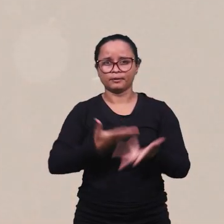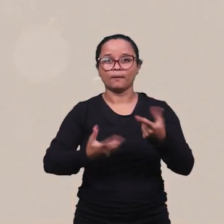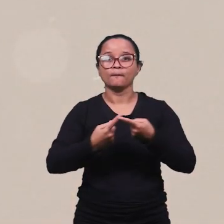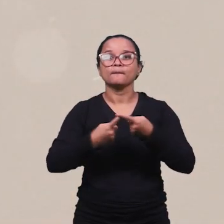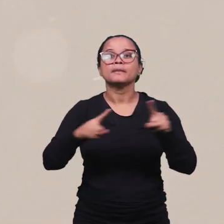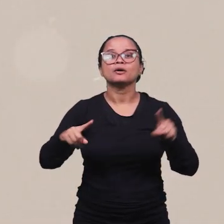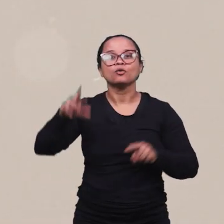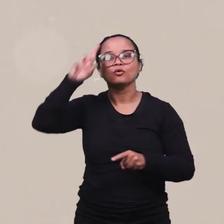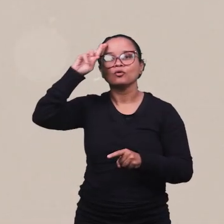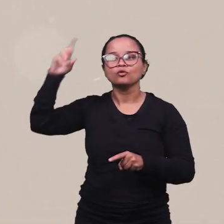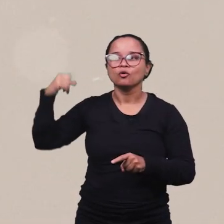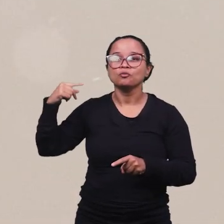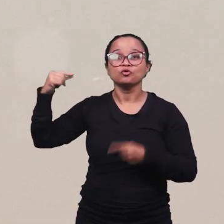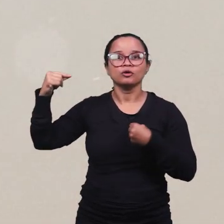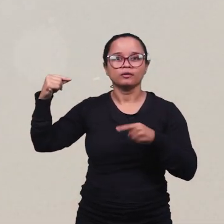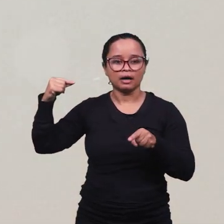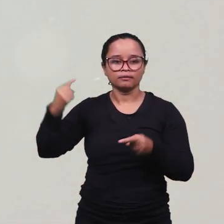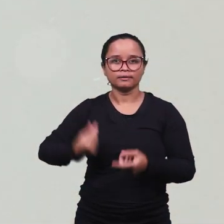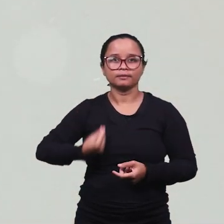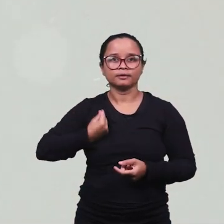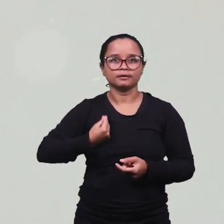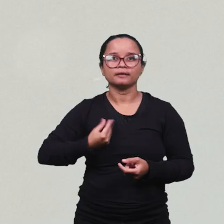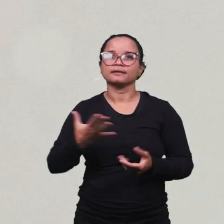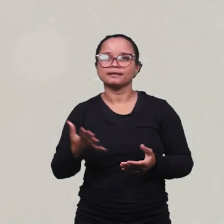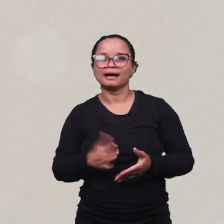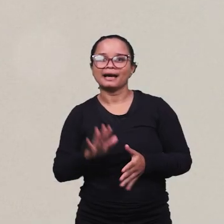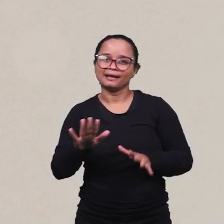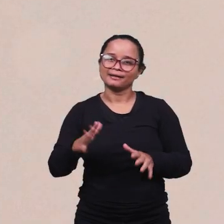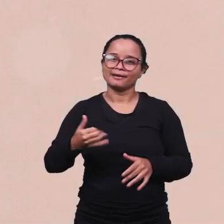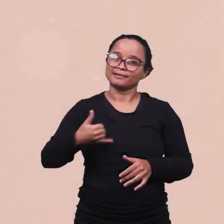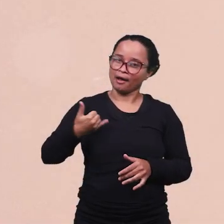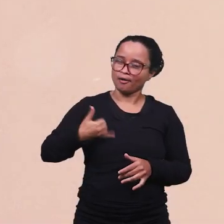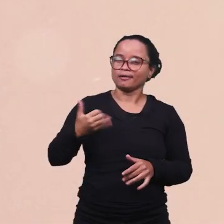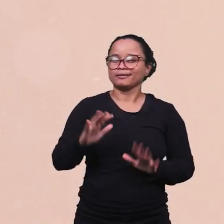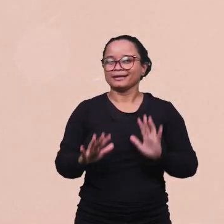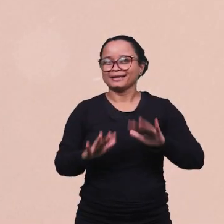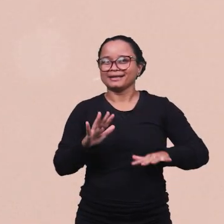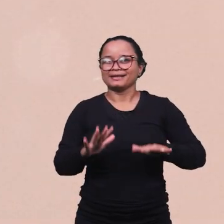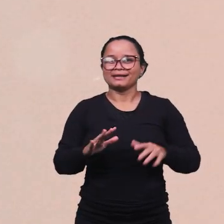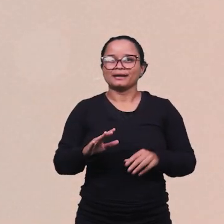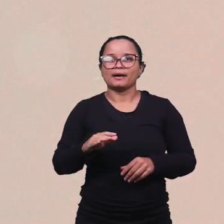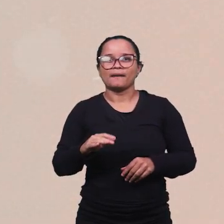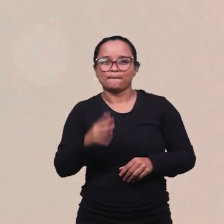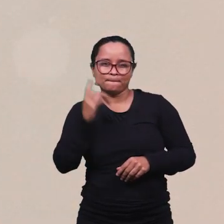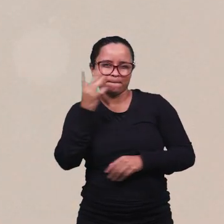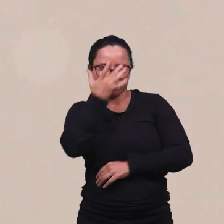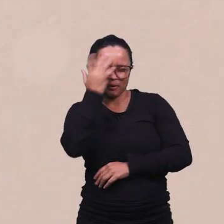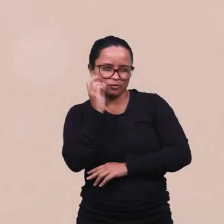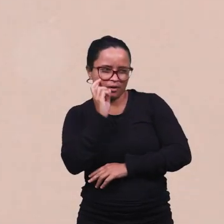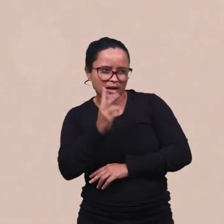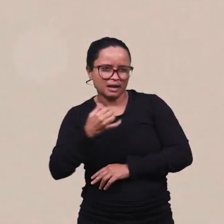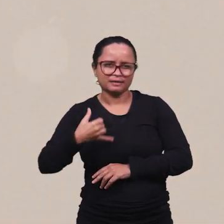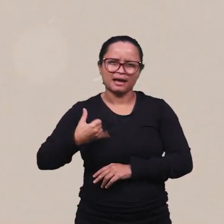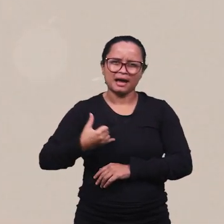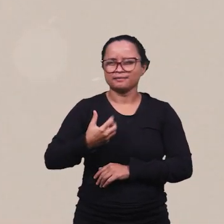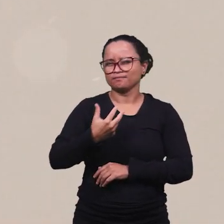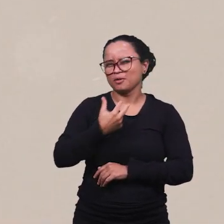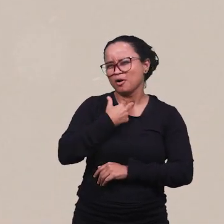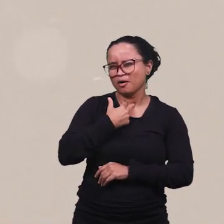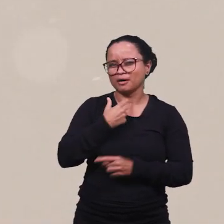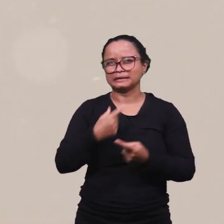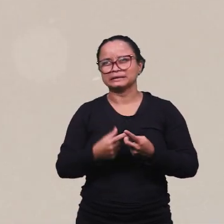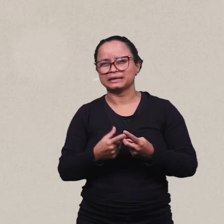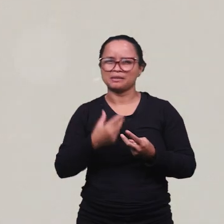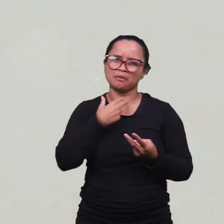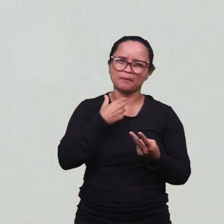Senhor me escolheu para estar ali. Estou muito feliz, apesar da idade, né, que diz que a pessoa olha pela idade, eu não posso